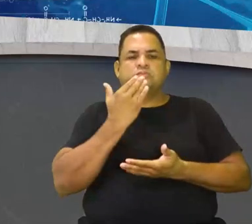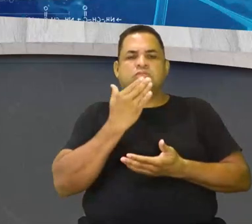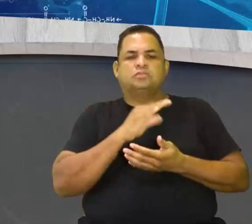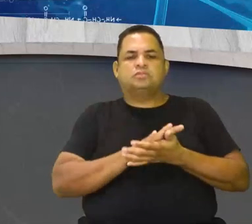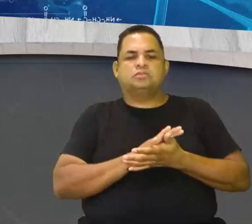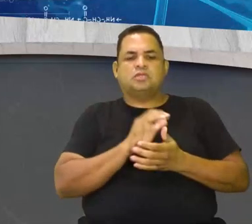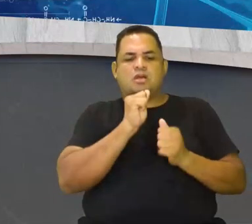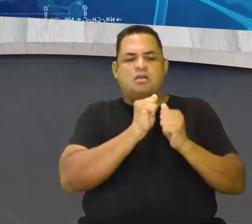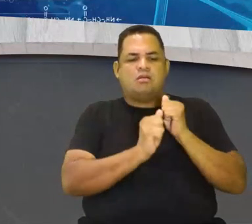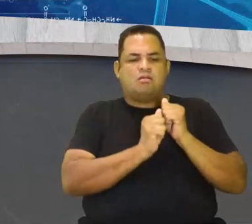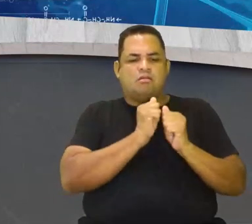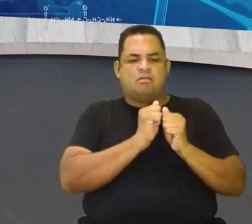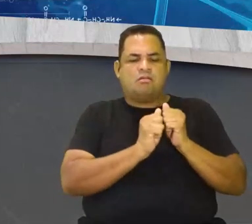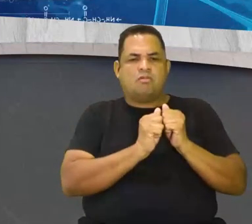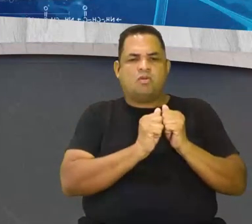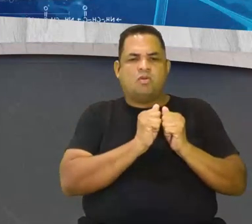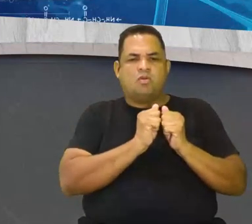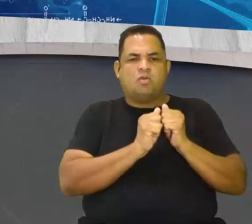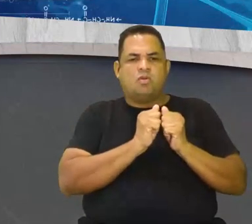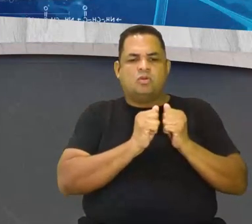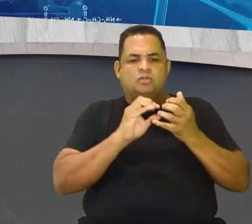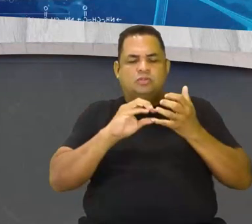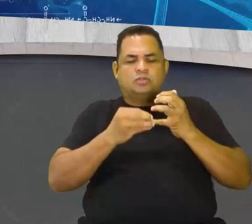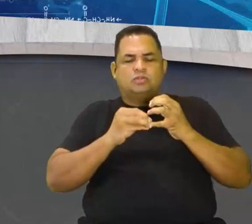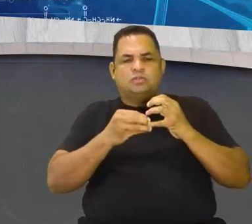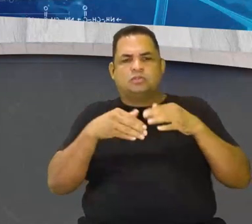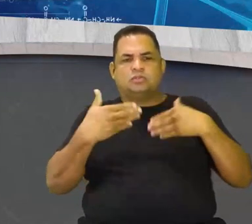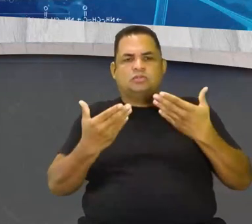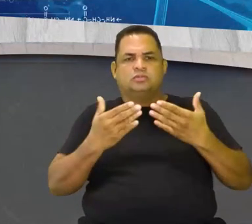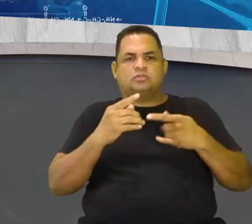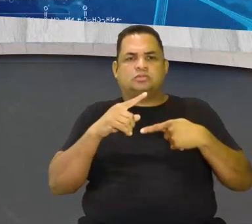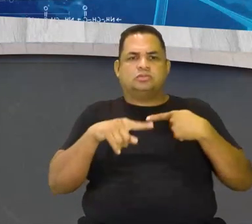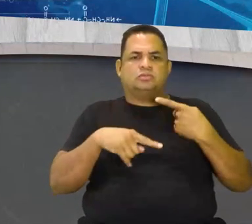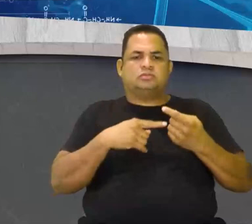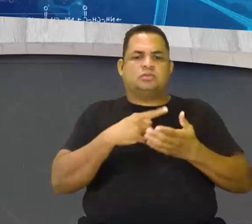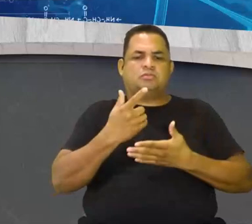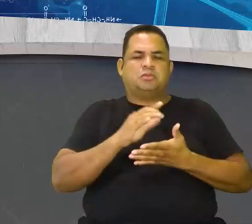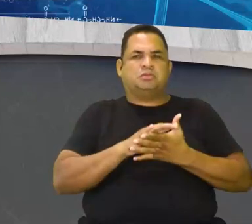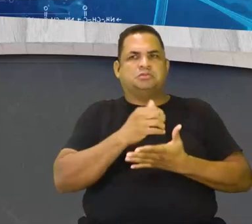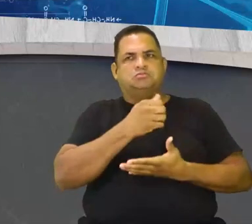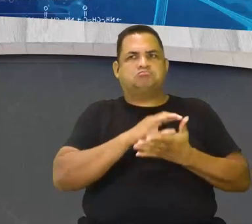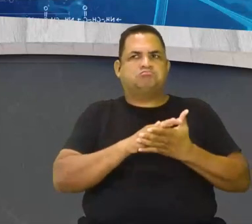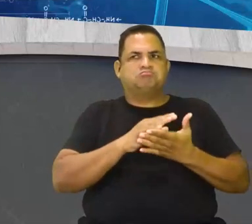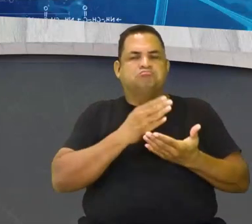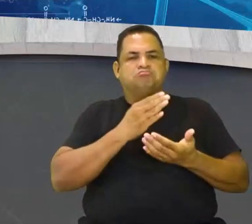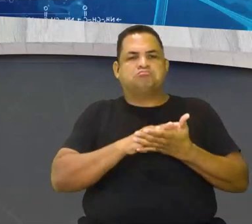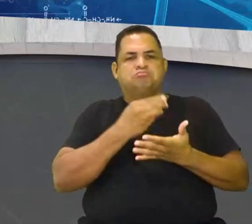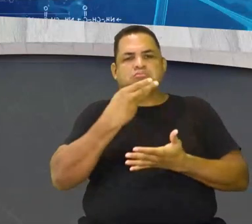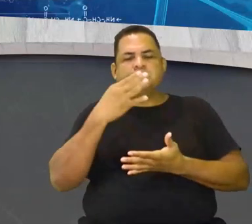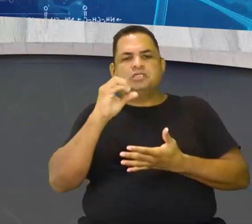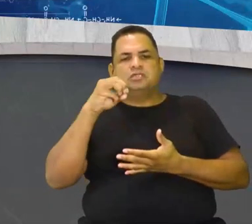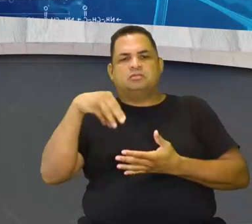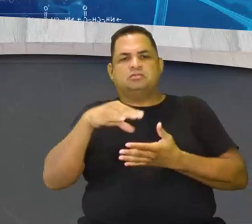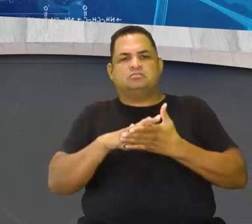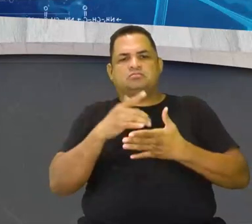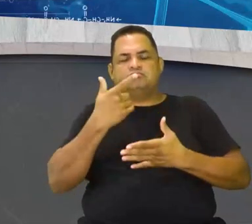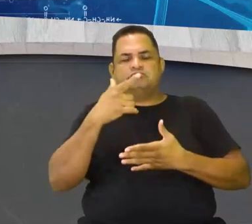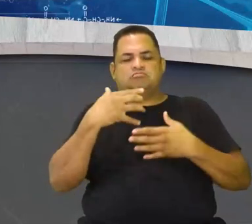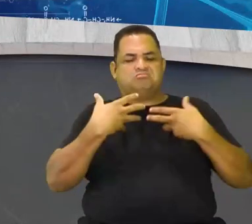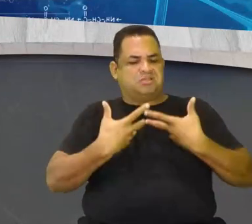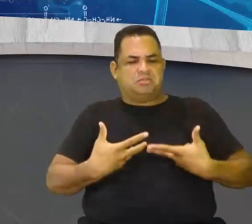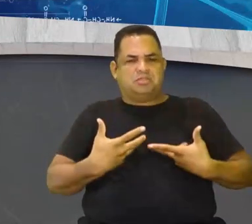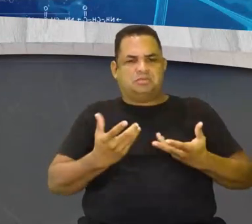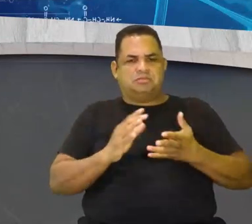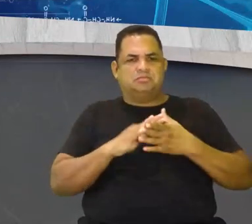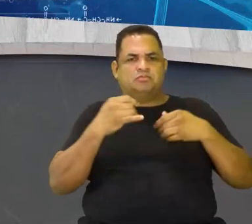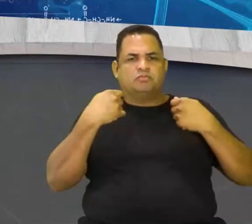arroz e feijão. Pode ficar certo que com meia hora depois, no seu organismo, você não tem mais arroz nem feijão. Por quê? Porque